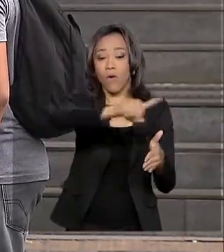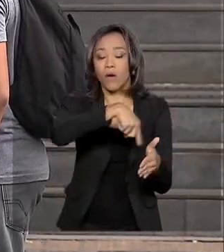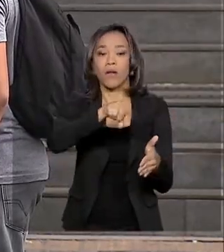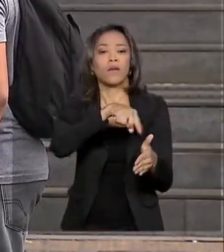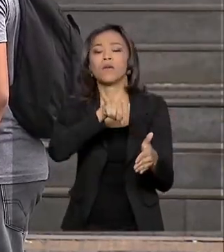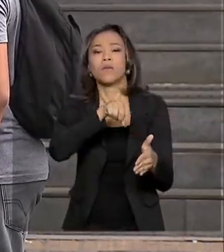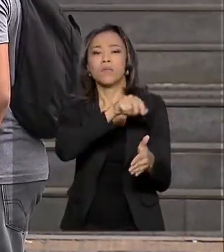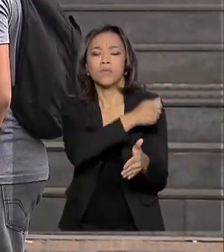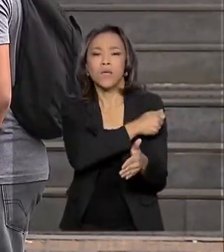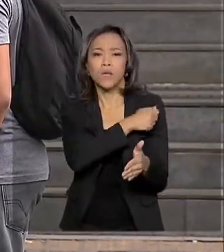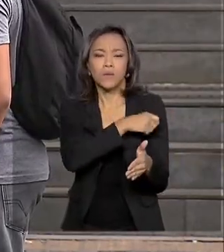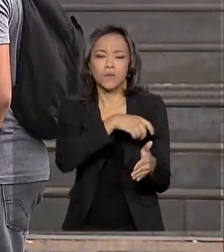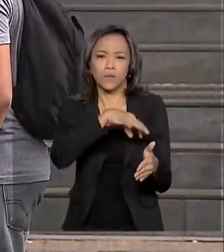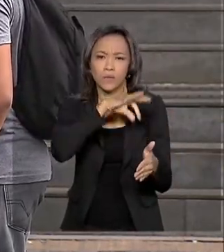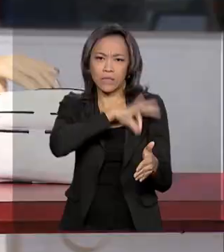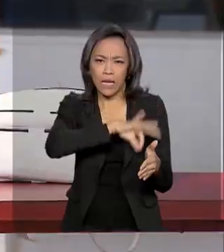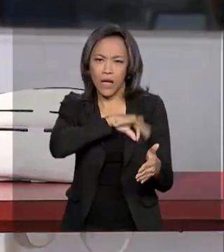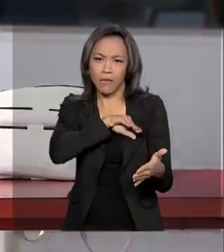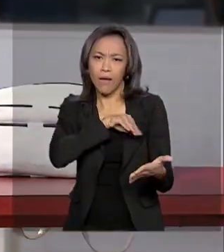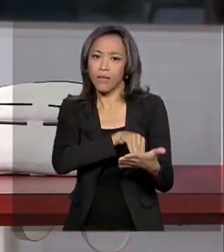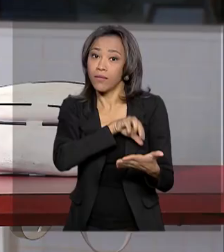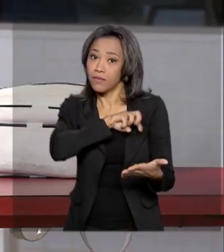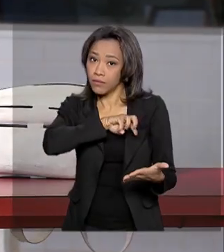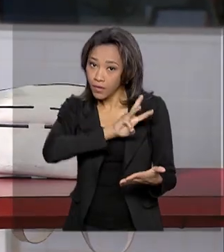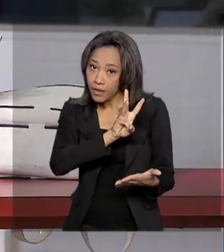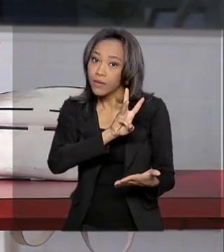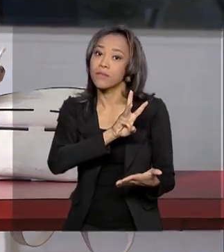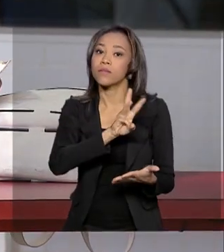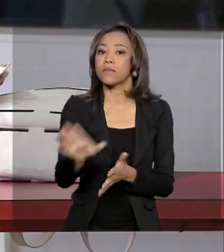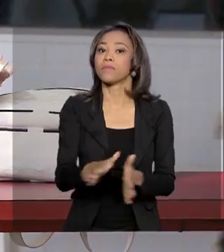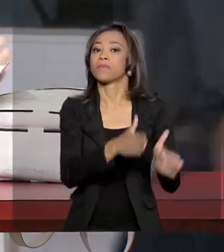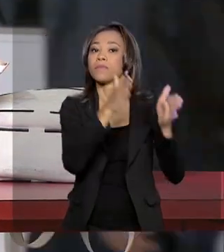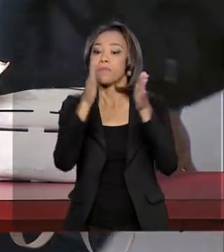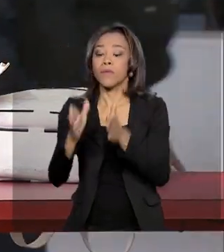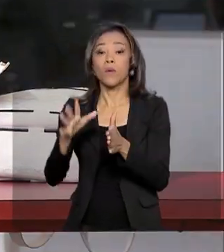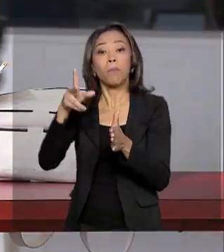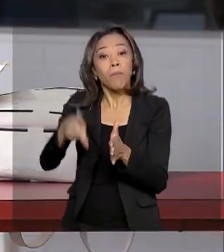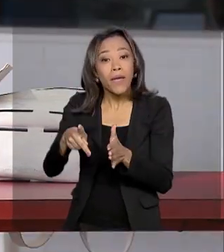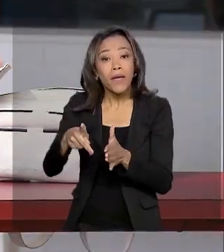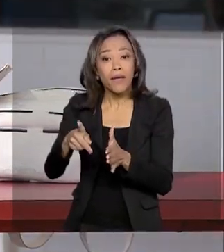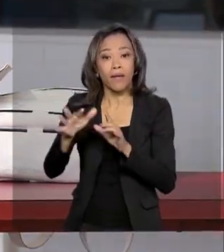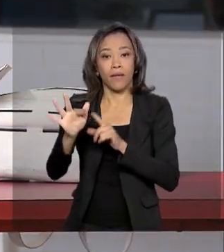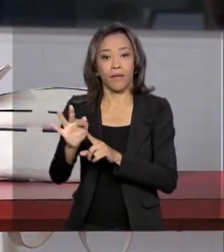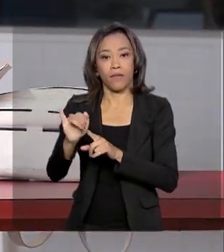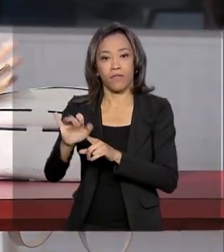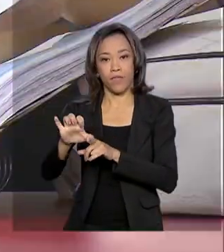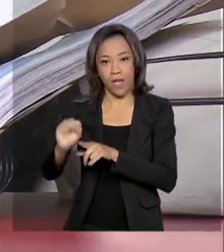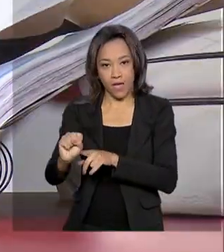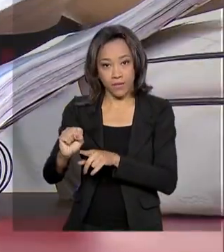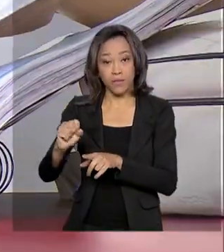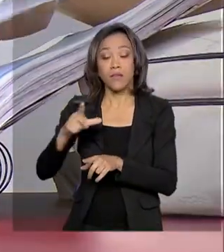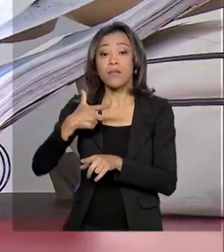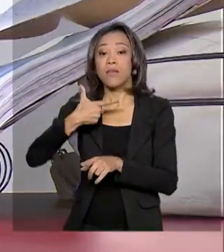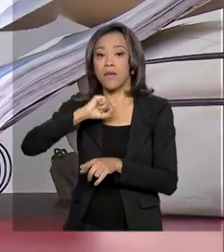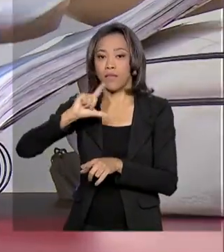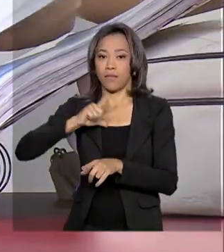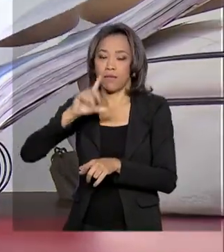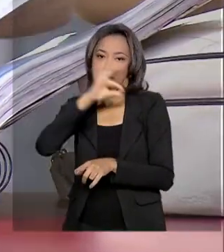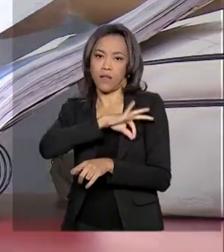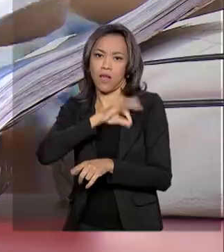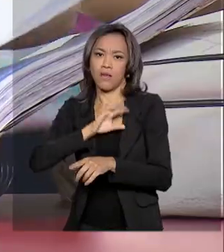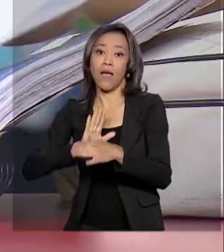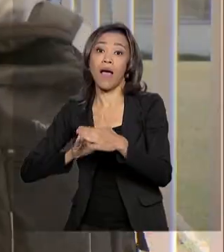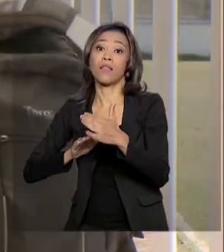per capita mensal familiar de até 3 salários mínimos. Já o PFIES é direcionado a quem tem renda per capita mensal familiar